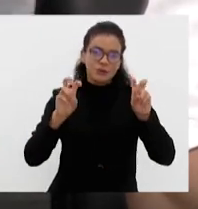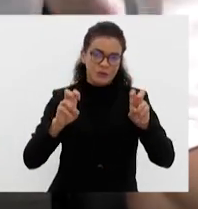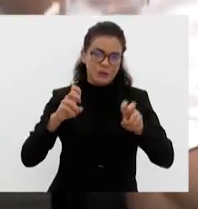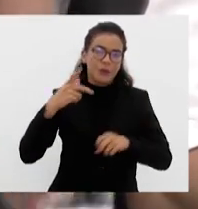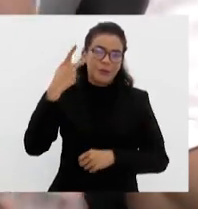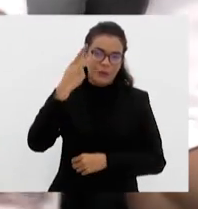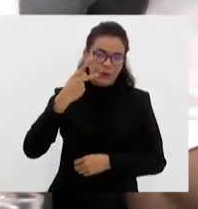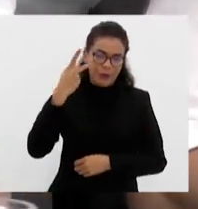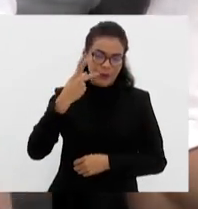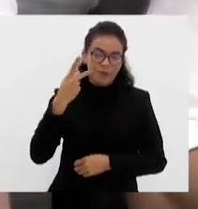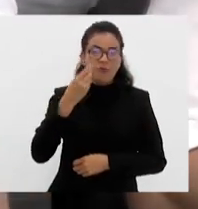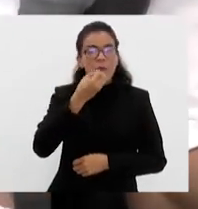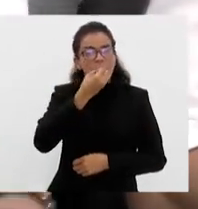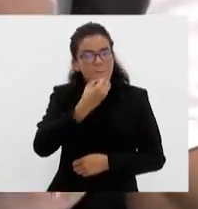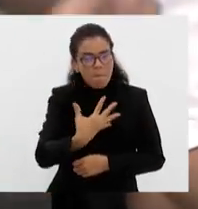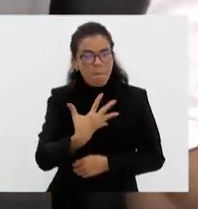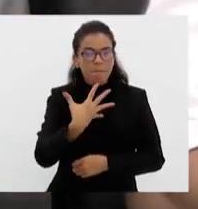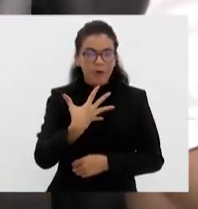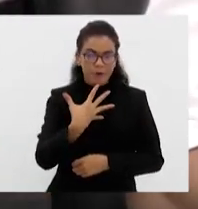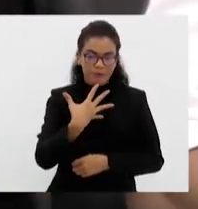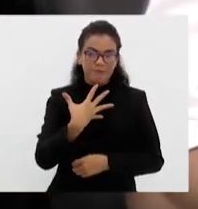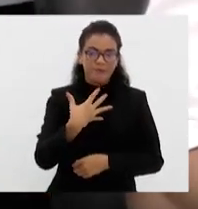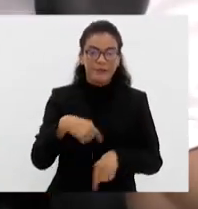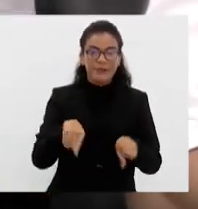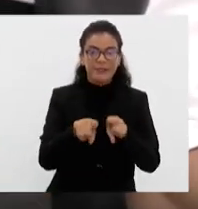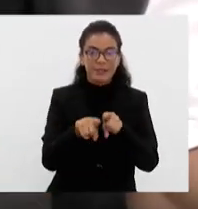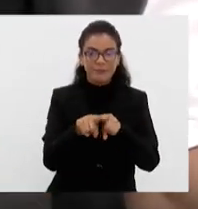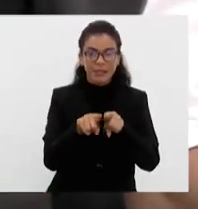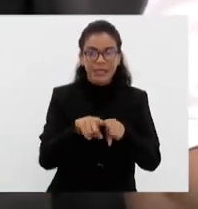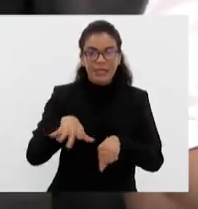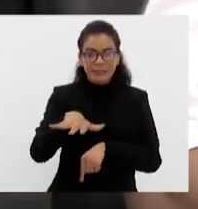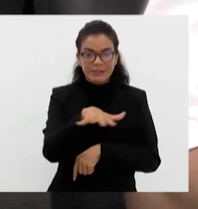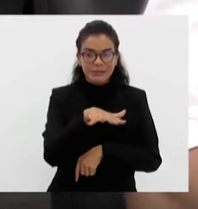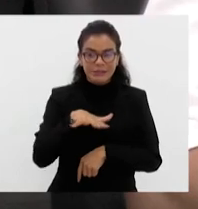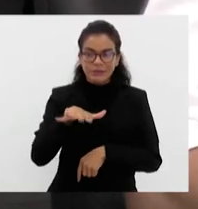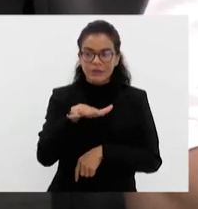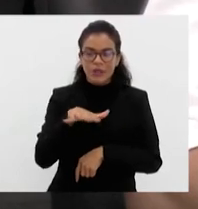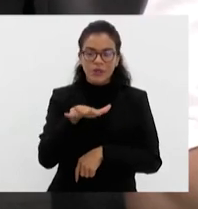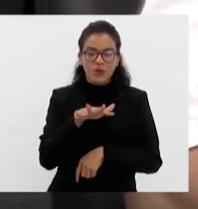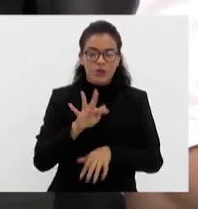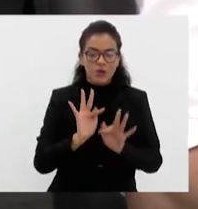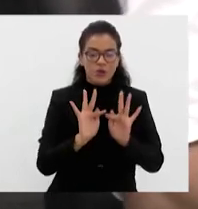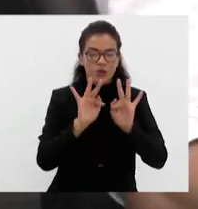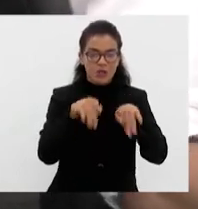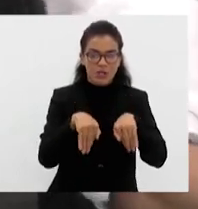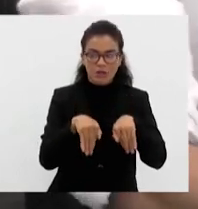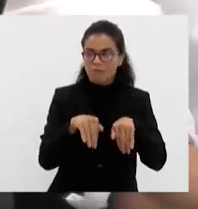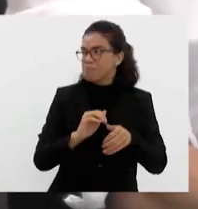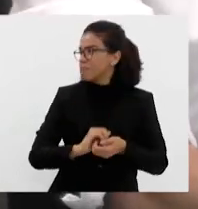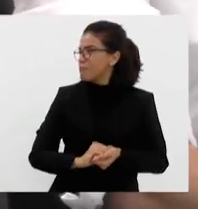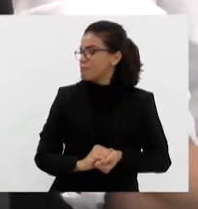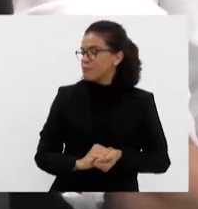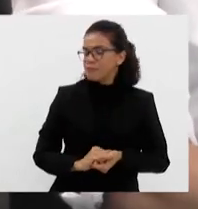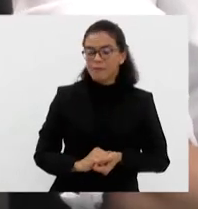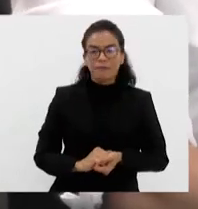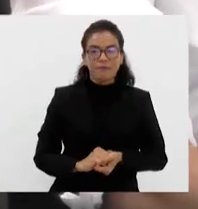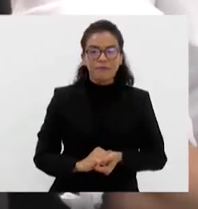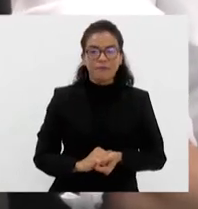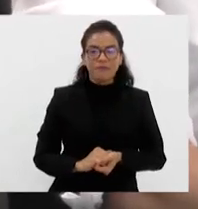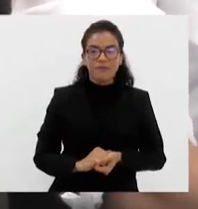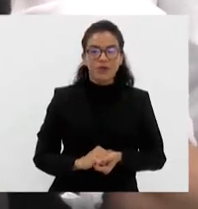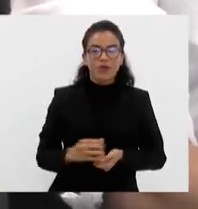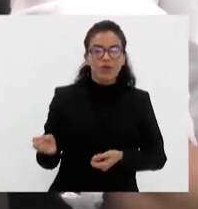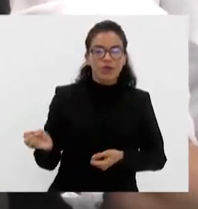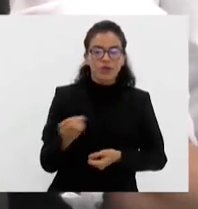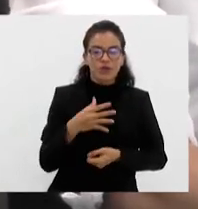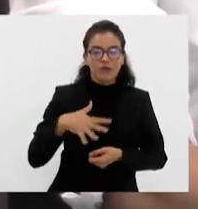ele foi bem sucedido. Eu queria dizer a todos, a situação não acabou, está na comissão de ética, obviamente, novas